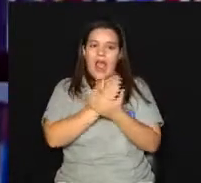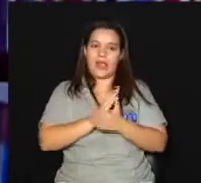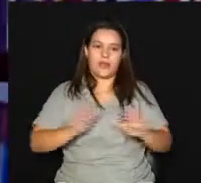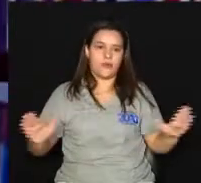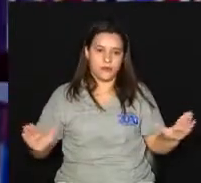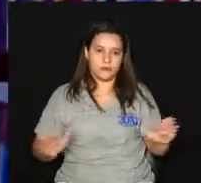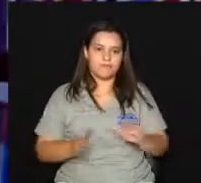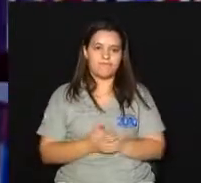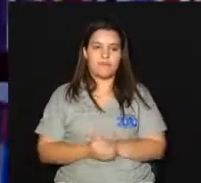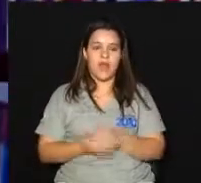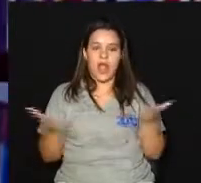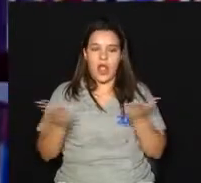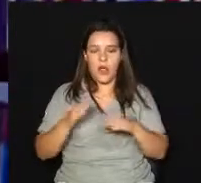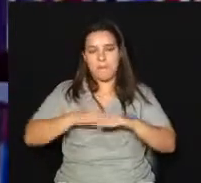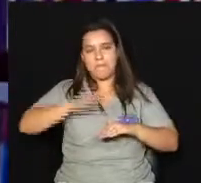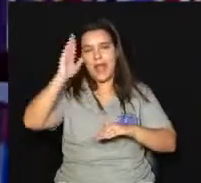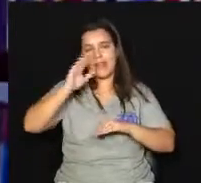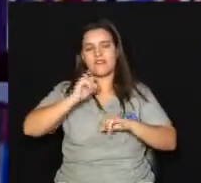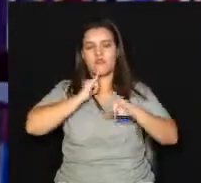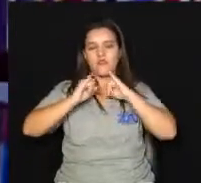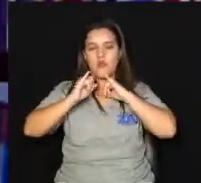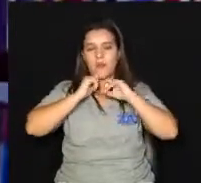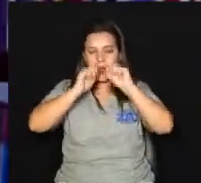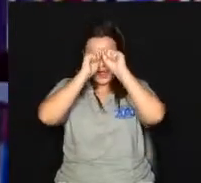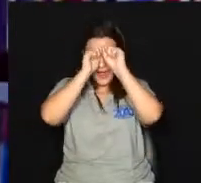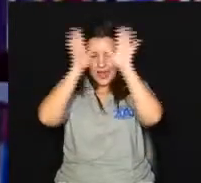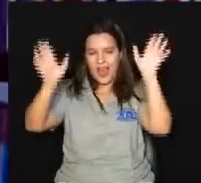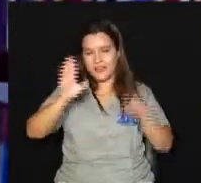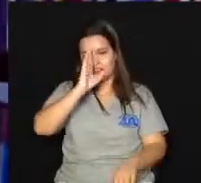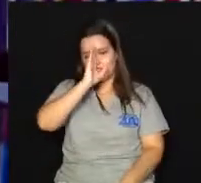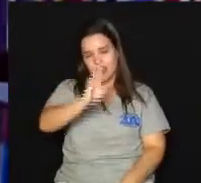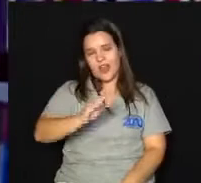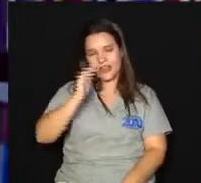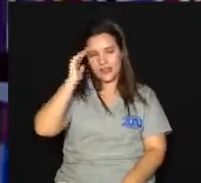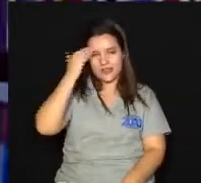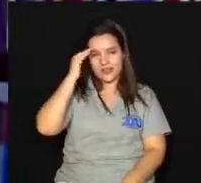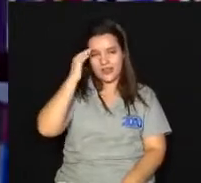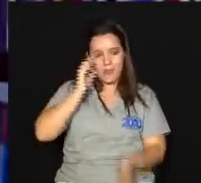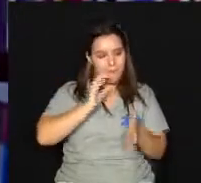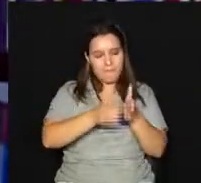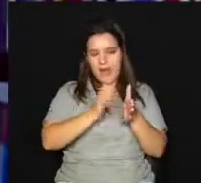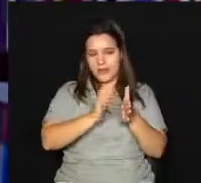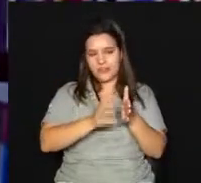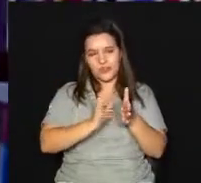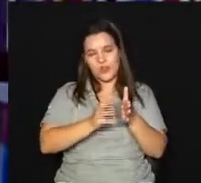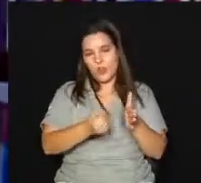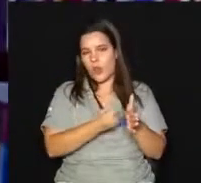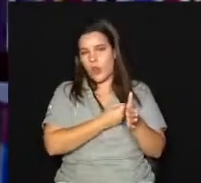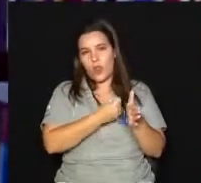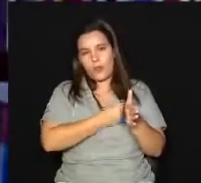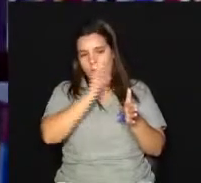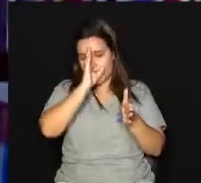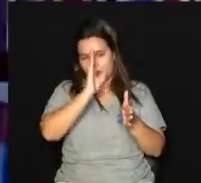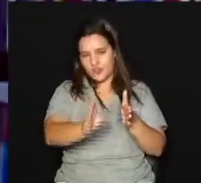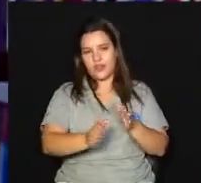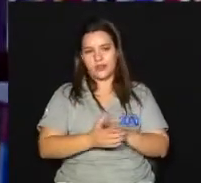voto vai ficar muito mais diretamente relacionada aos números absolutos